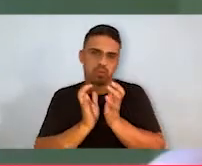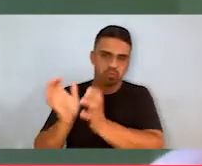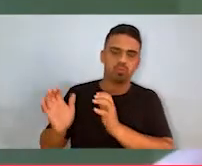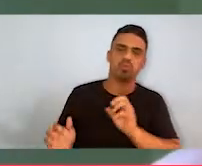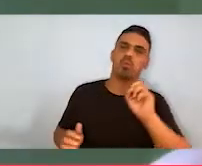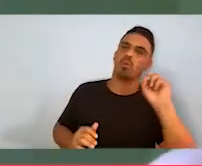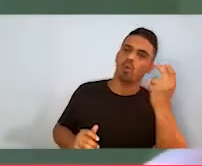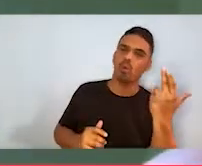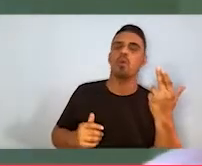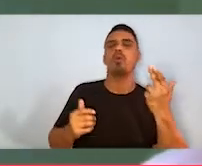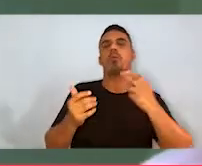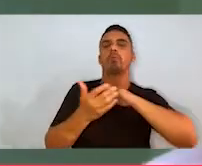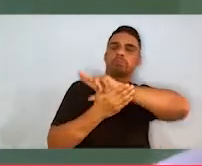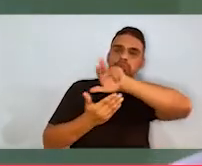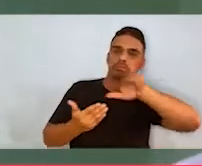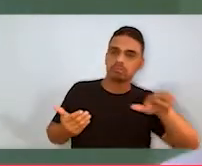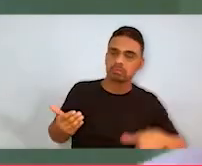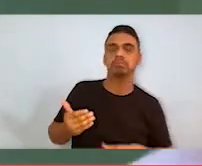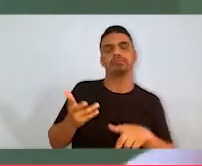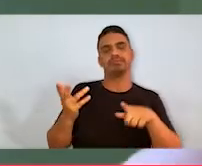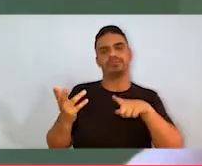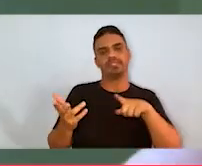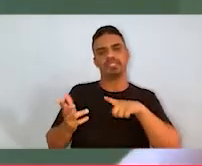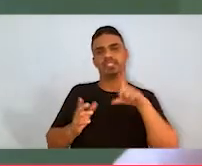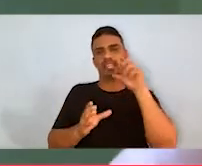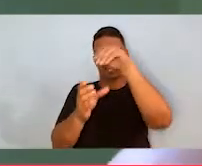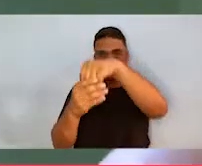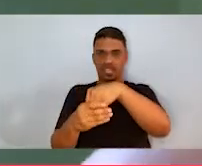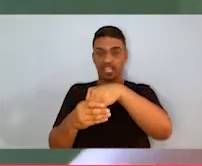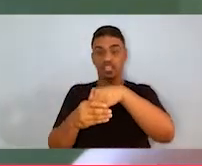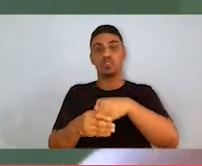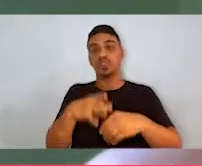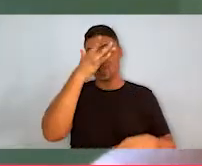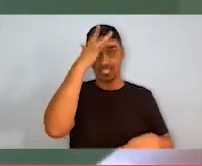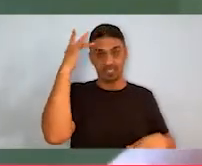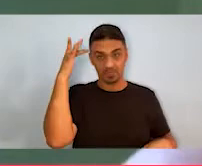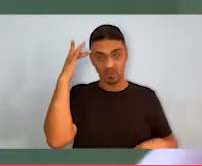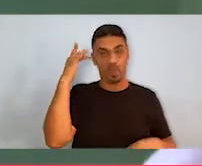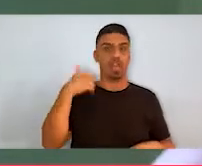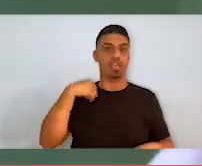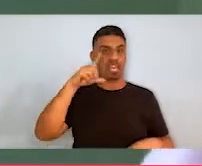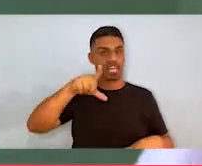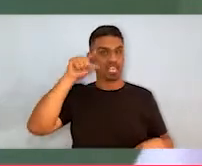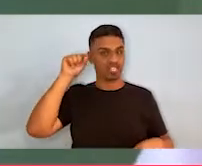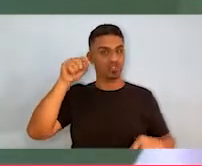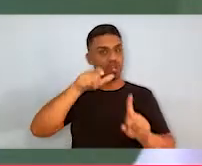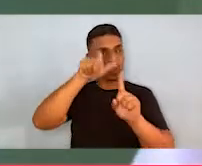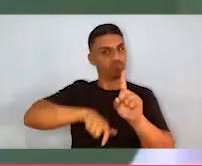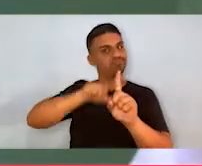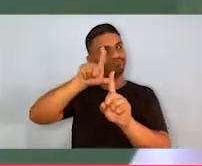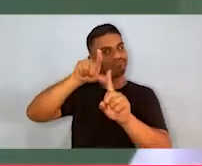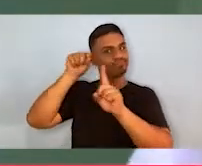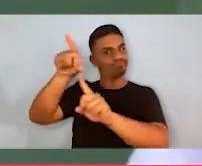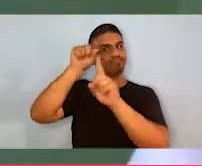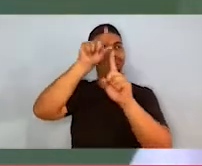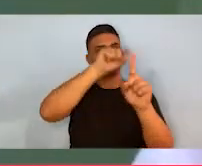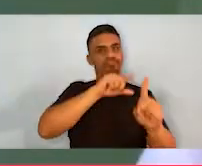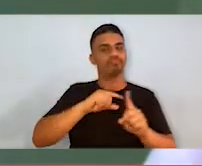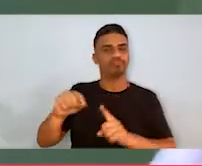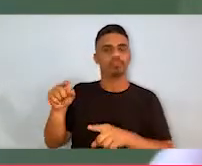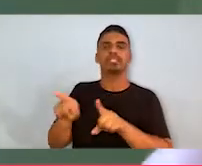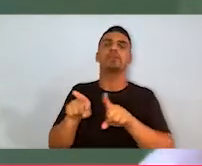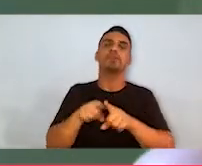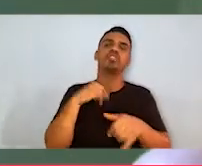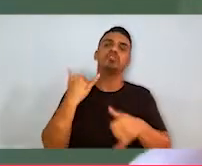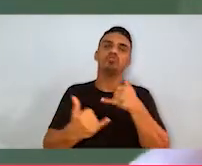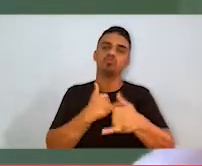tinha aquela coisa de carta de criatura que você tem em alguns card games, né? A criatura era a que você escolheu, alguns jogos de